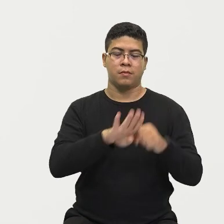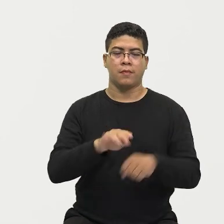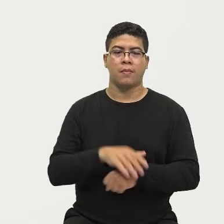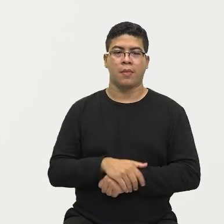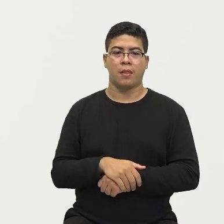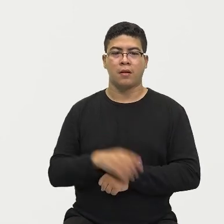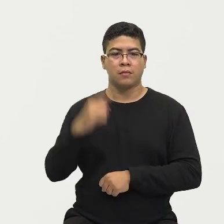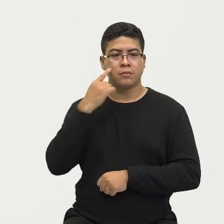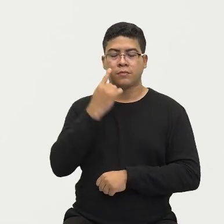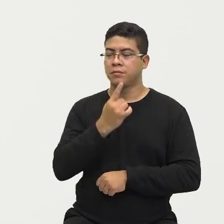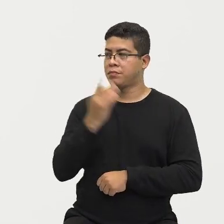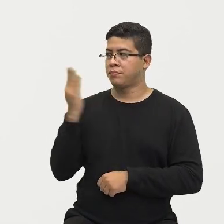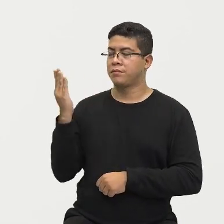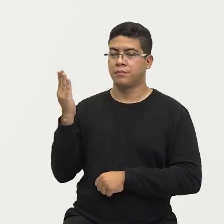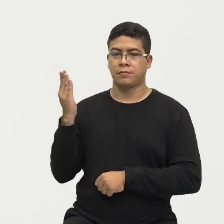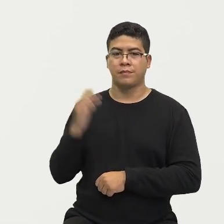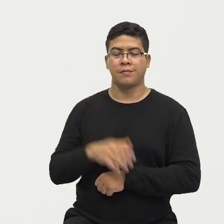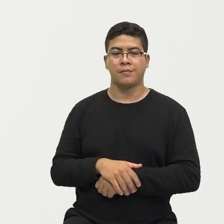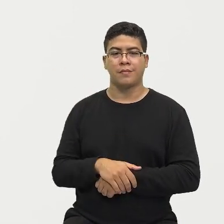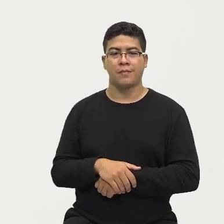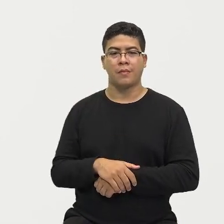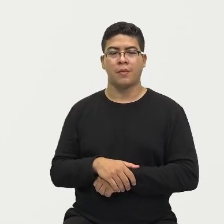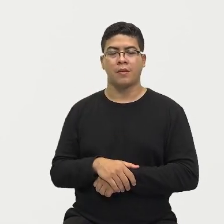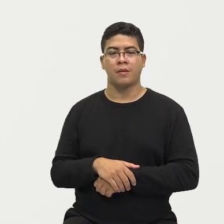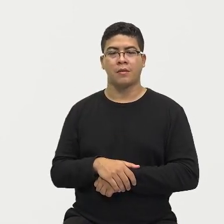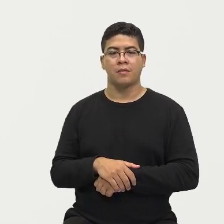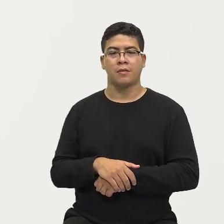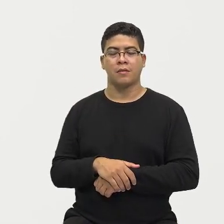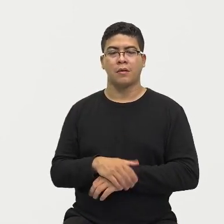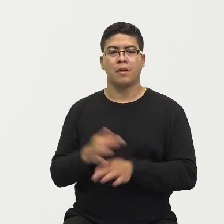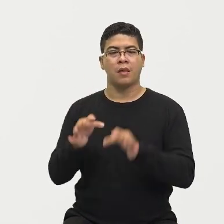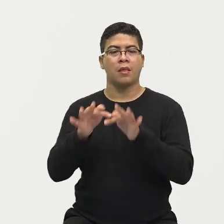estudante. Temos jovem estudante.